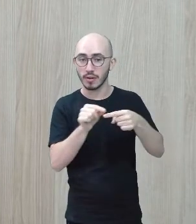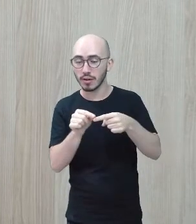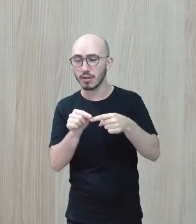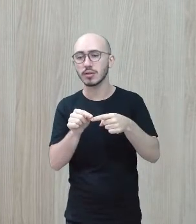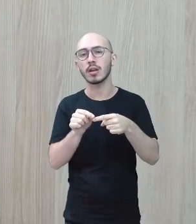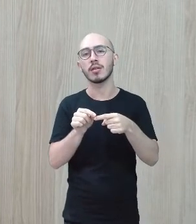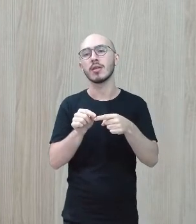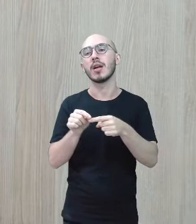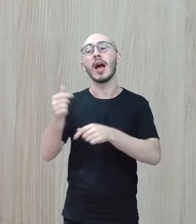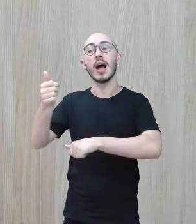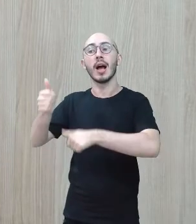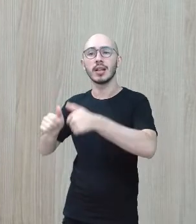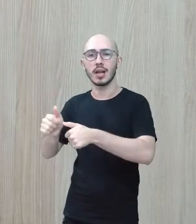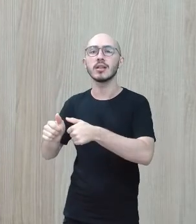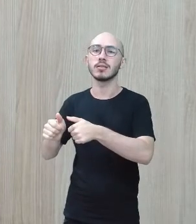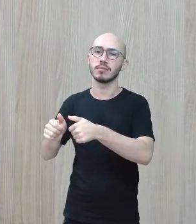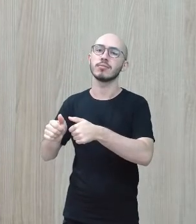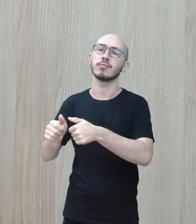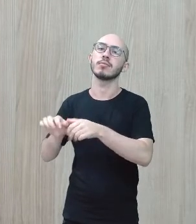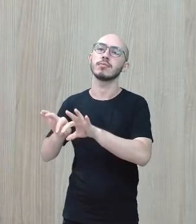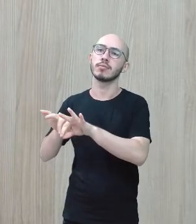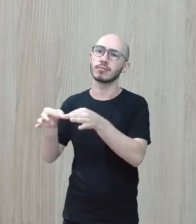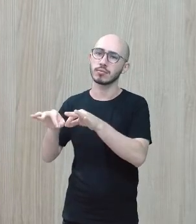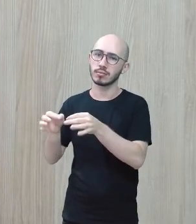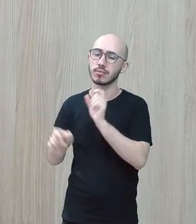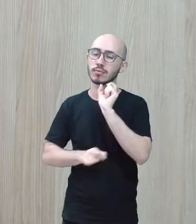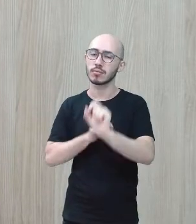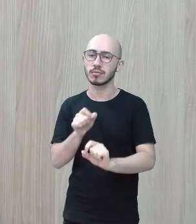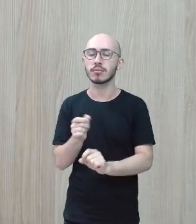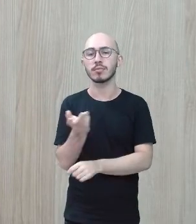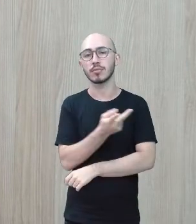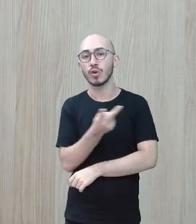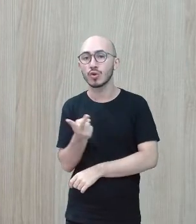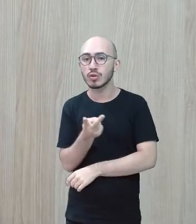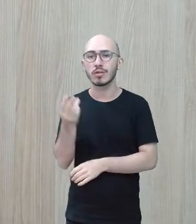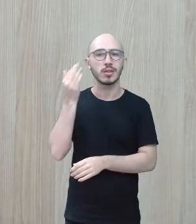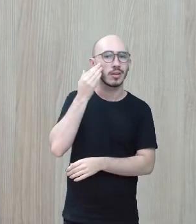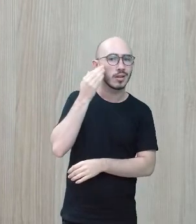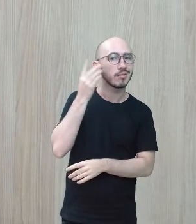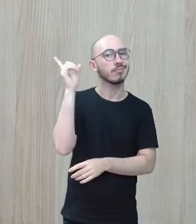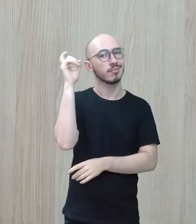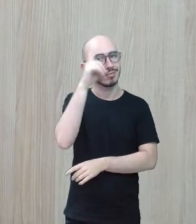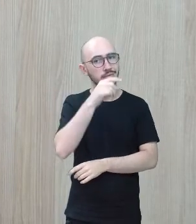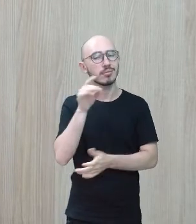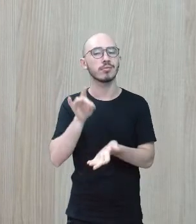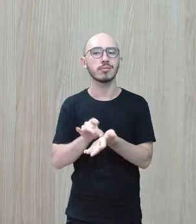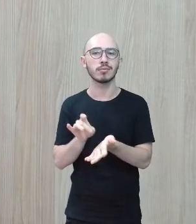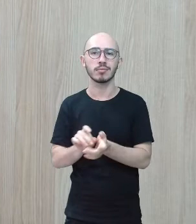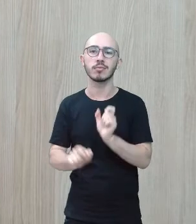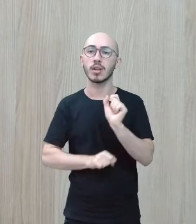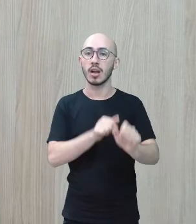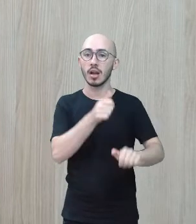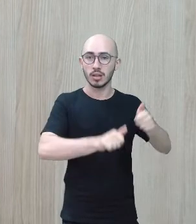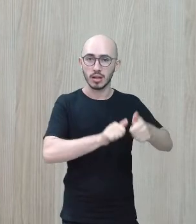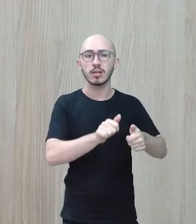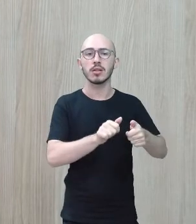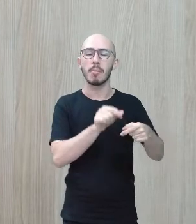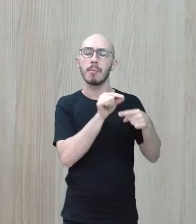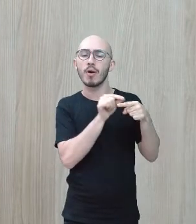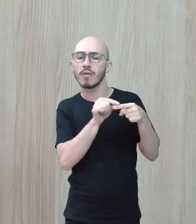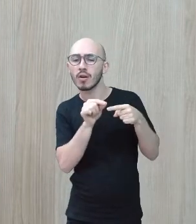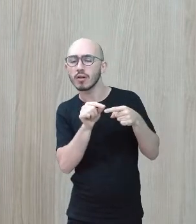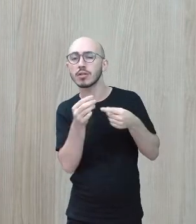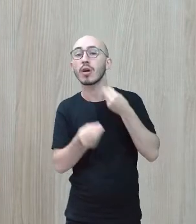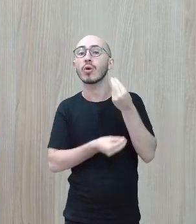análise sintática. Mas é bom lembrar que a análise morfológica é aquela que vai ter relação com as classes de palavras. Lembra que a gente está